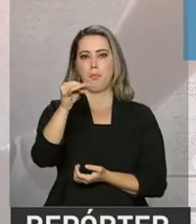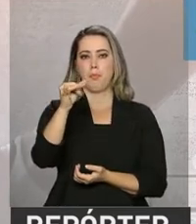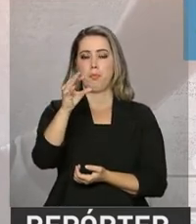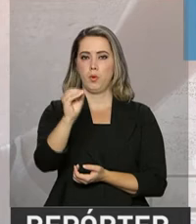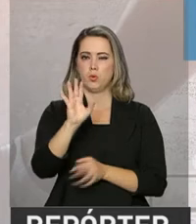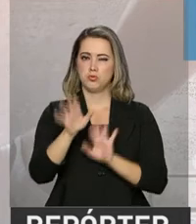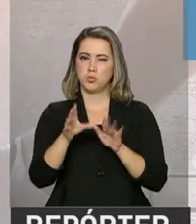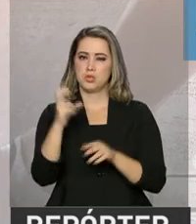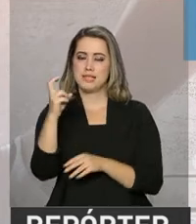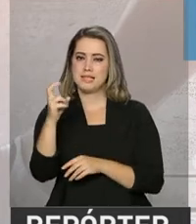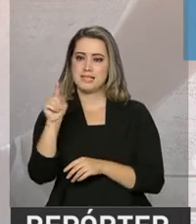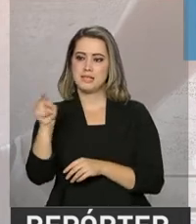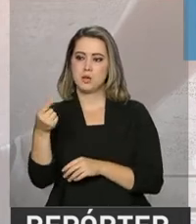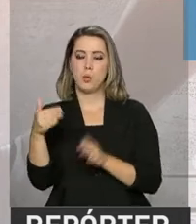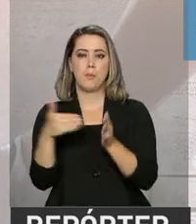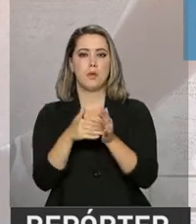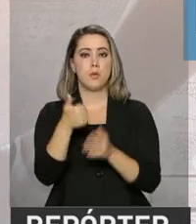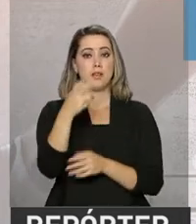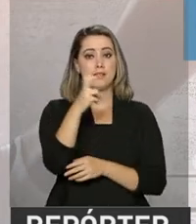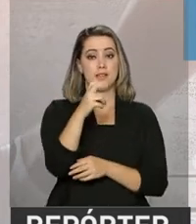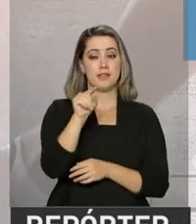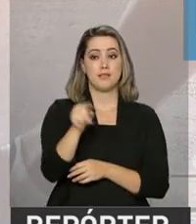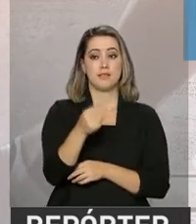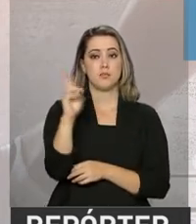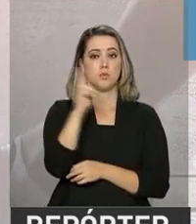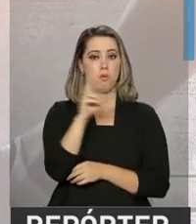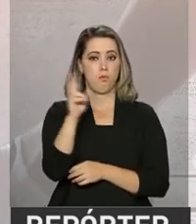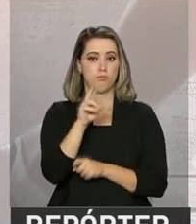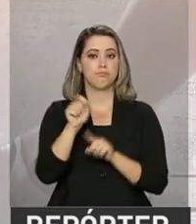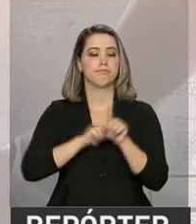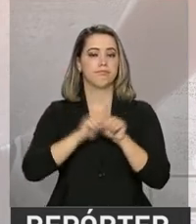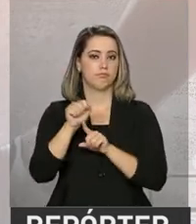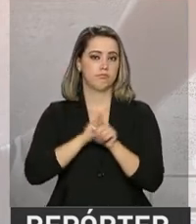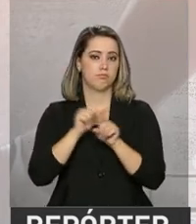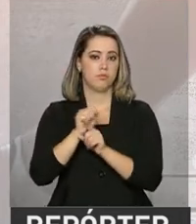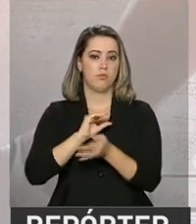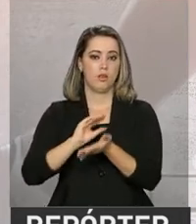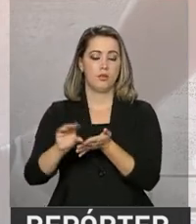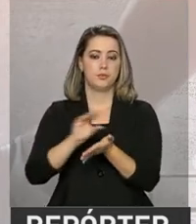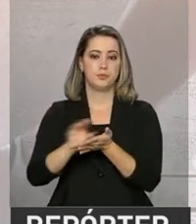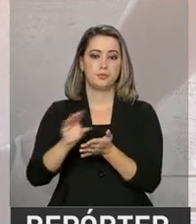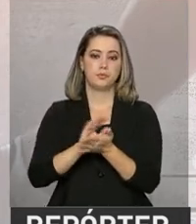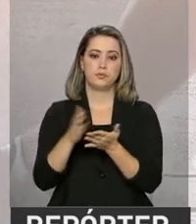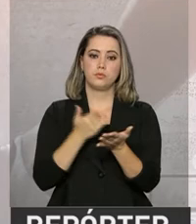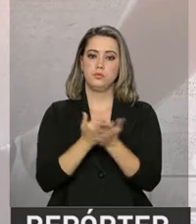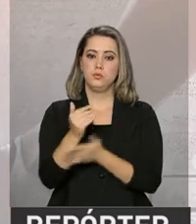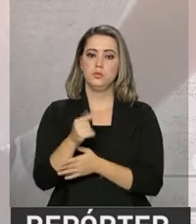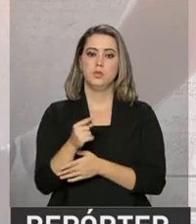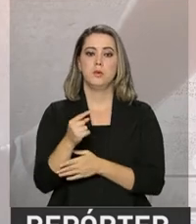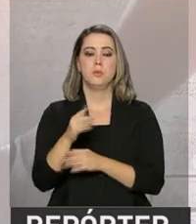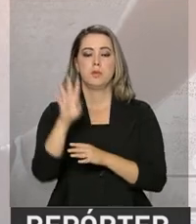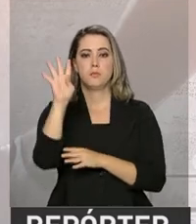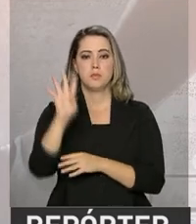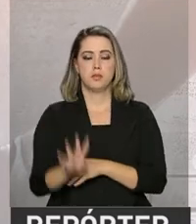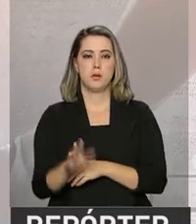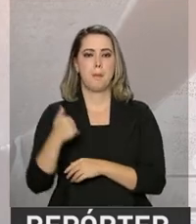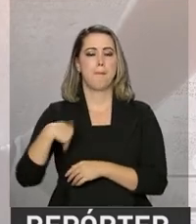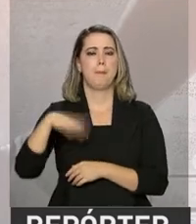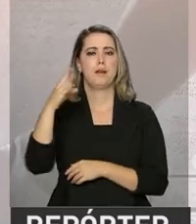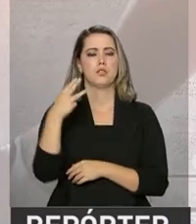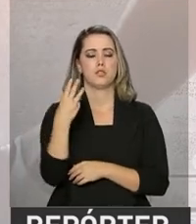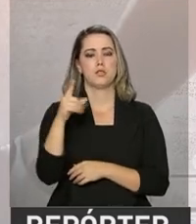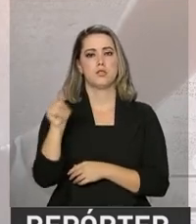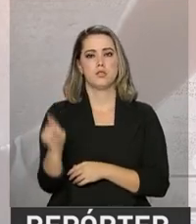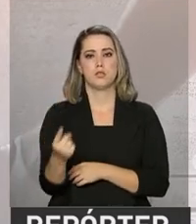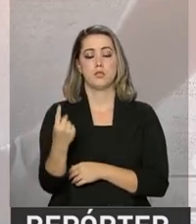5 mil a 15 mil reais por mês o investimento nos contemplados na primeira e segunda lista somam mais de